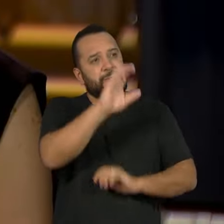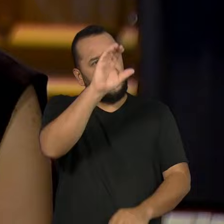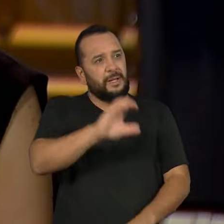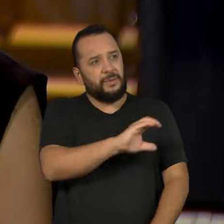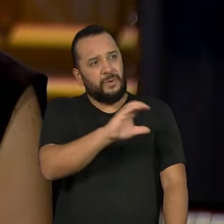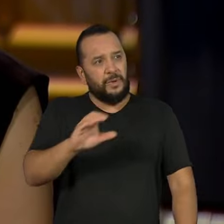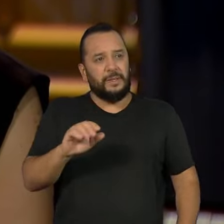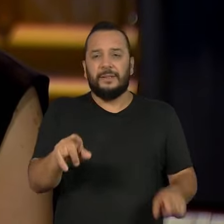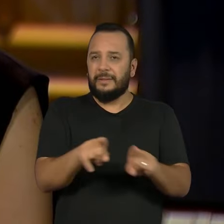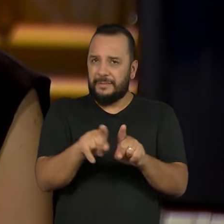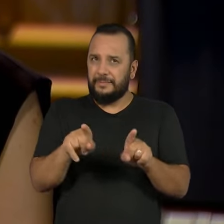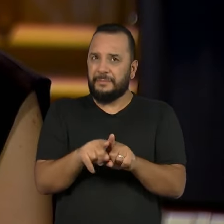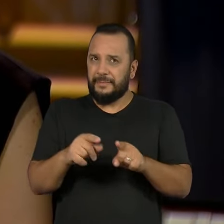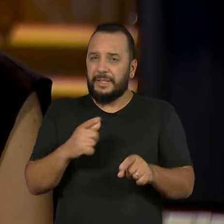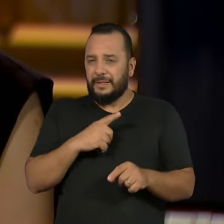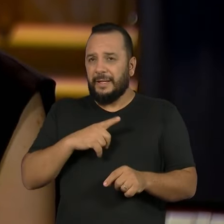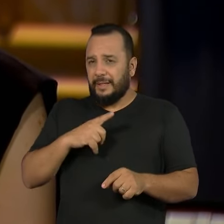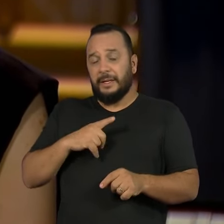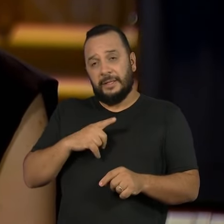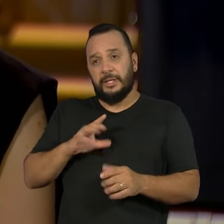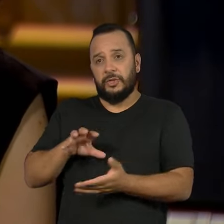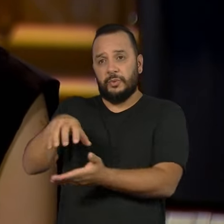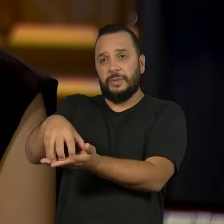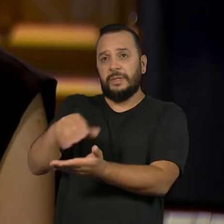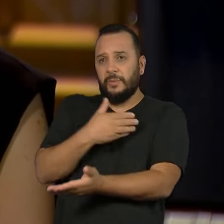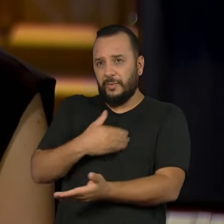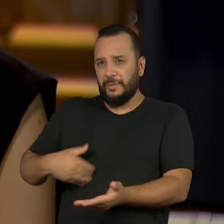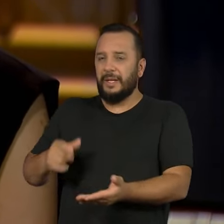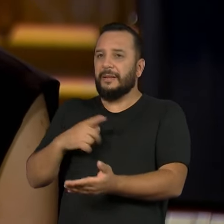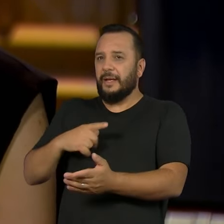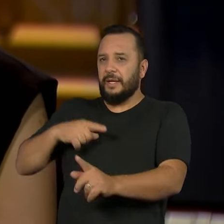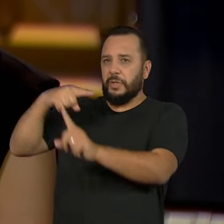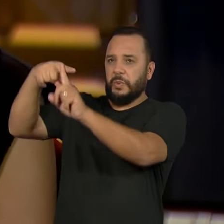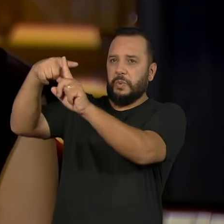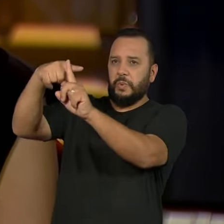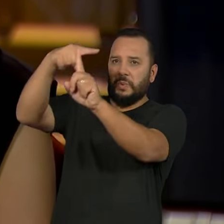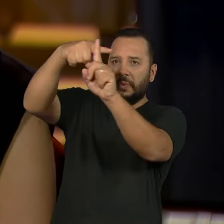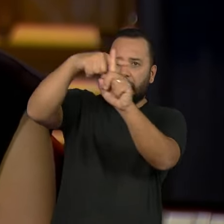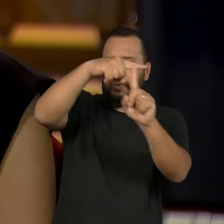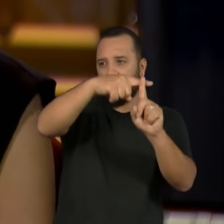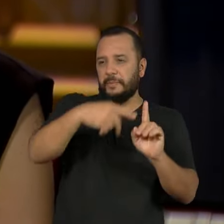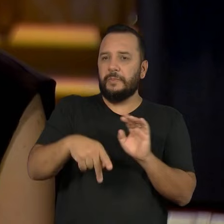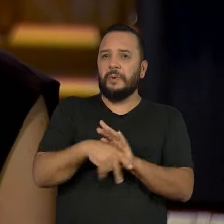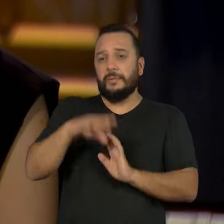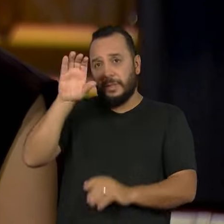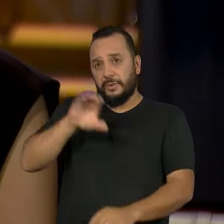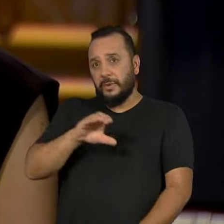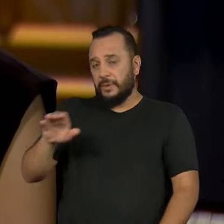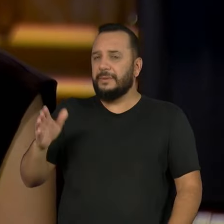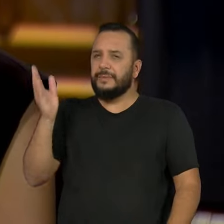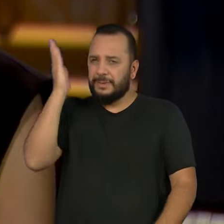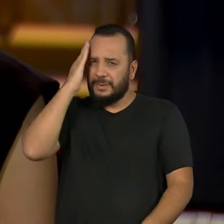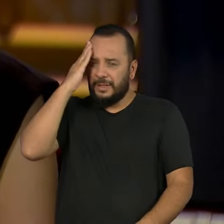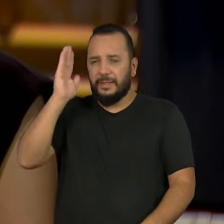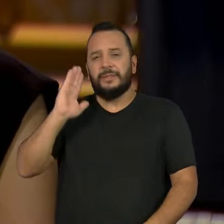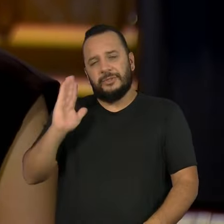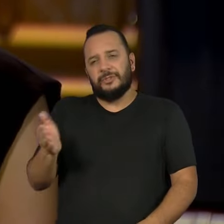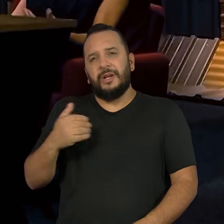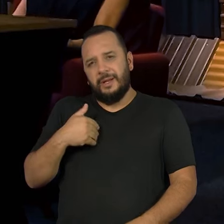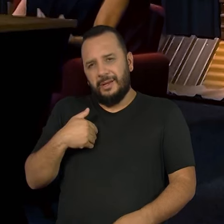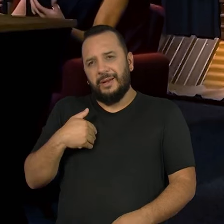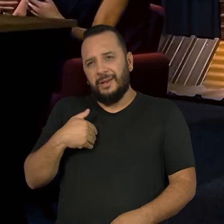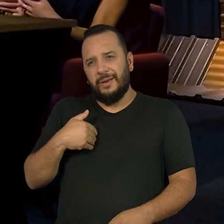símbolos católicos nas instituições públicas eh e obviamente a gente tá falando de um estado que é Laico desde o final do século XIX